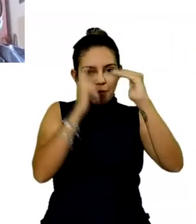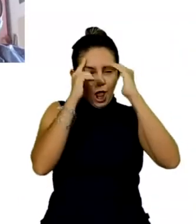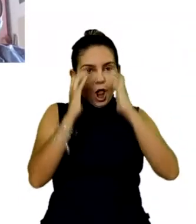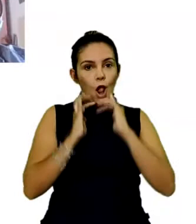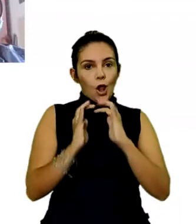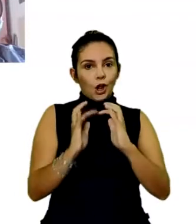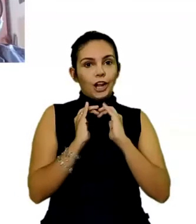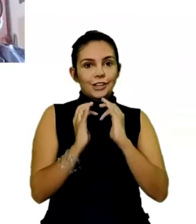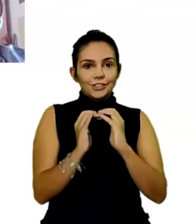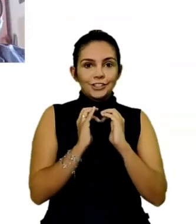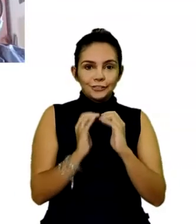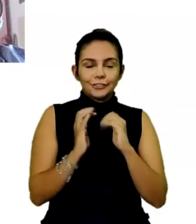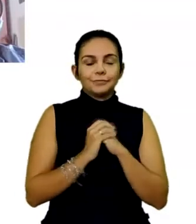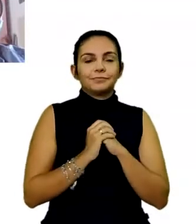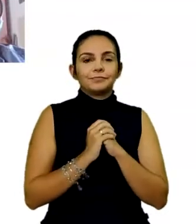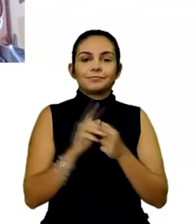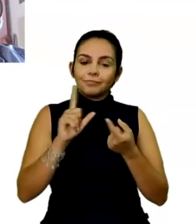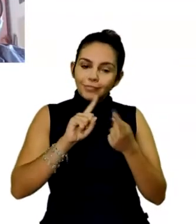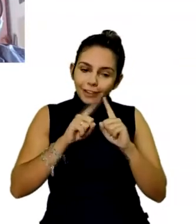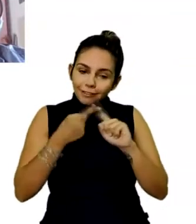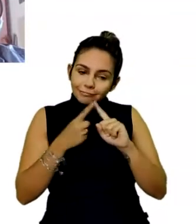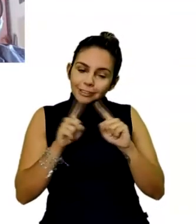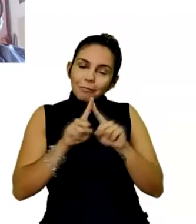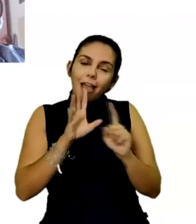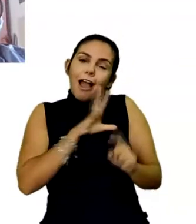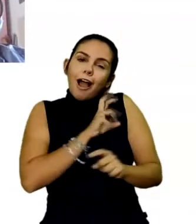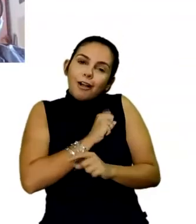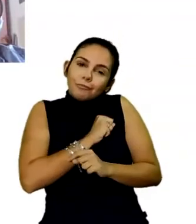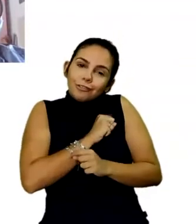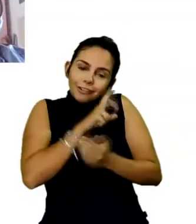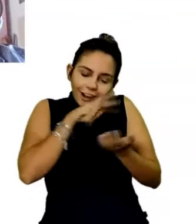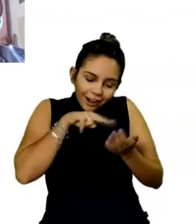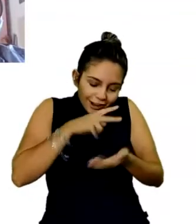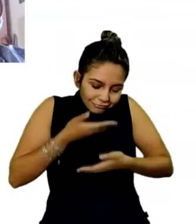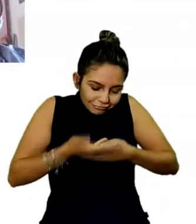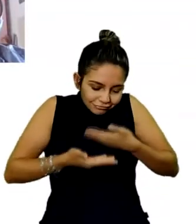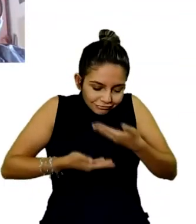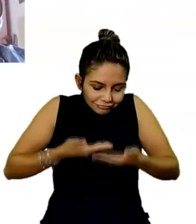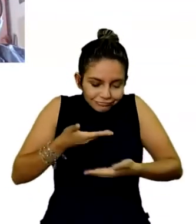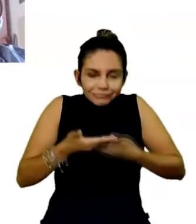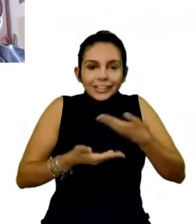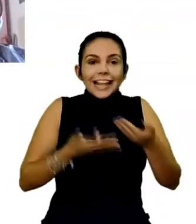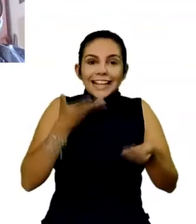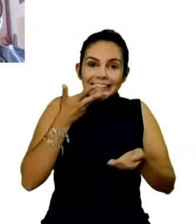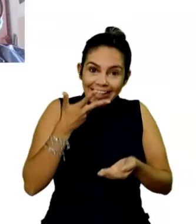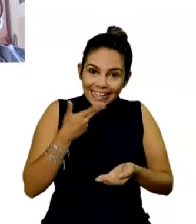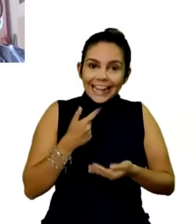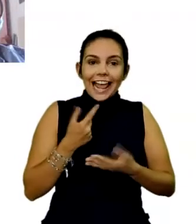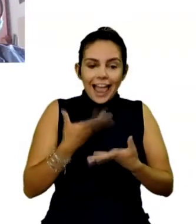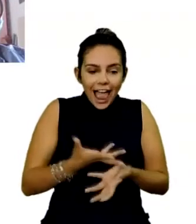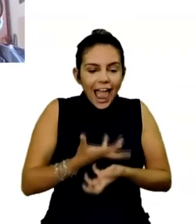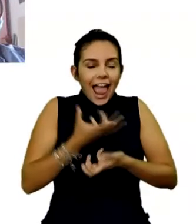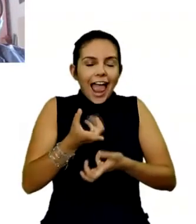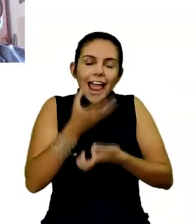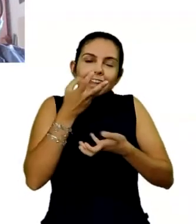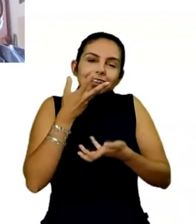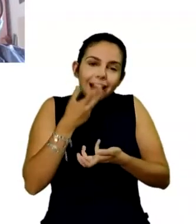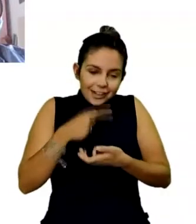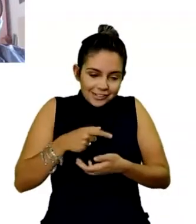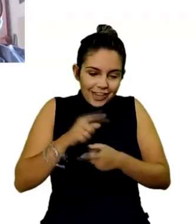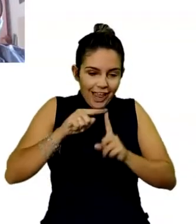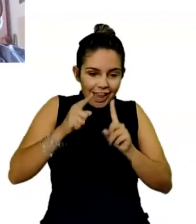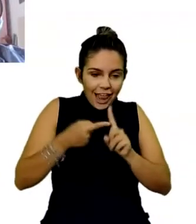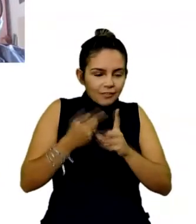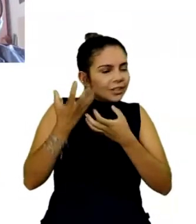da criança, além da relação do afeto, que a criança recebe aquele